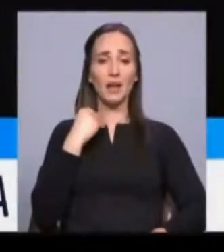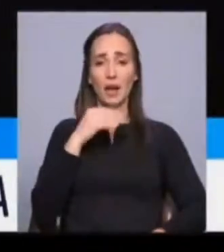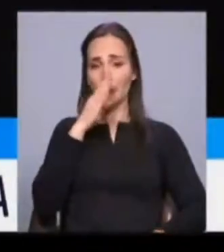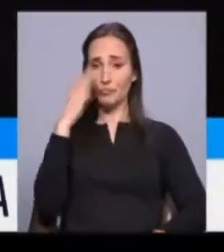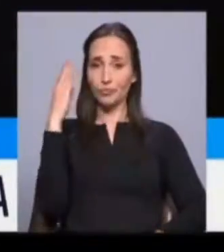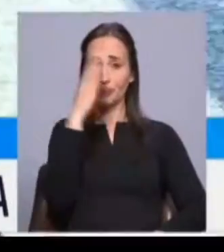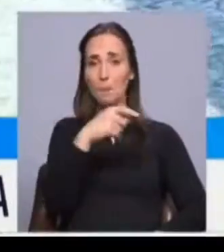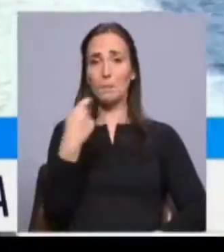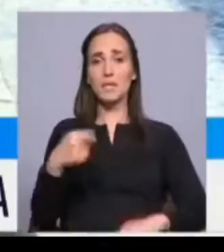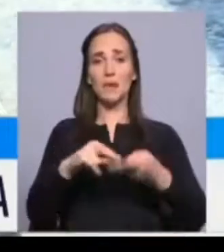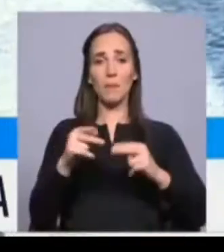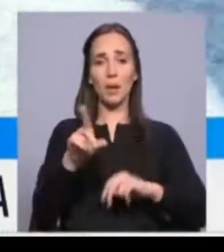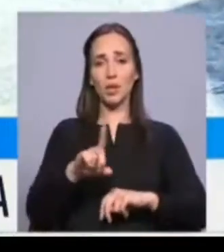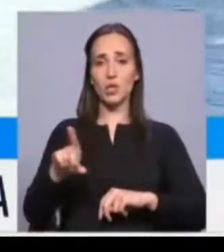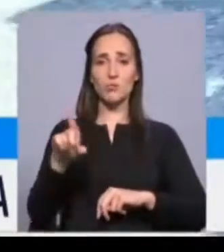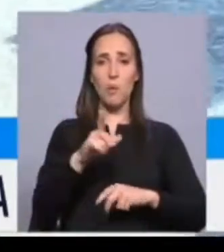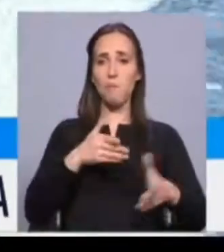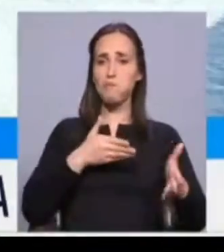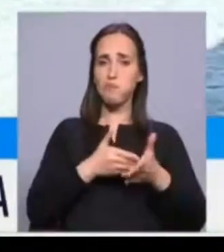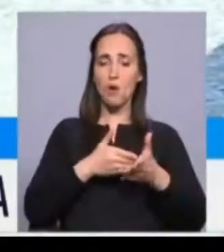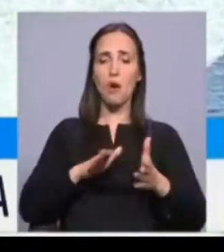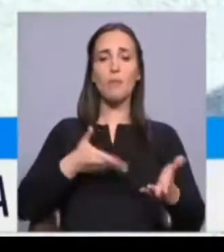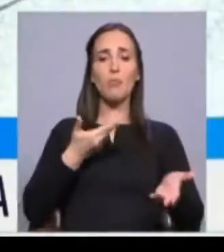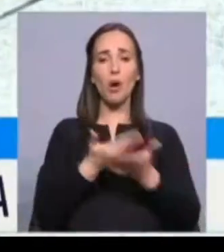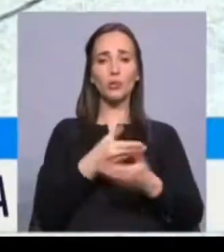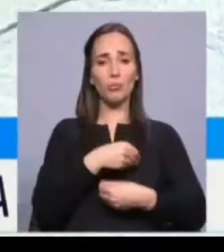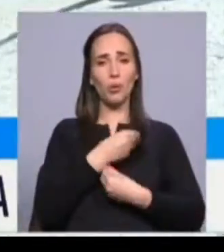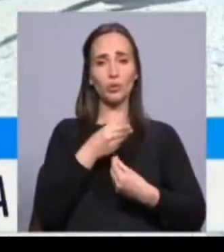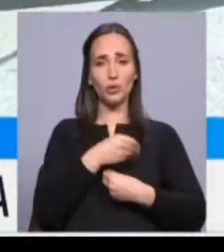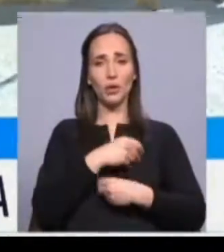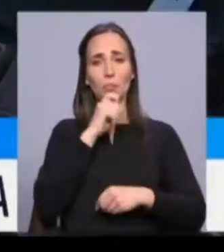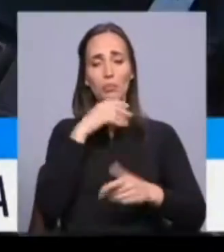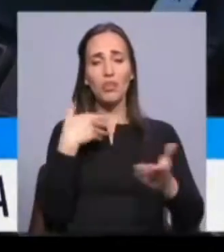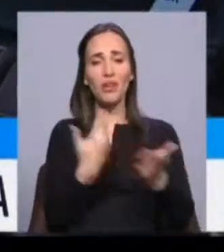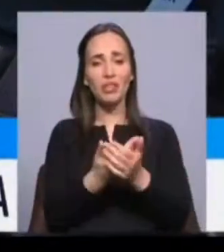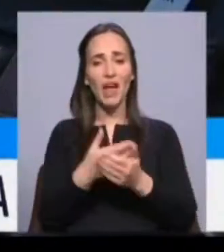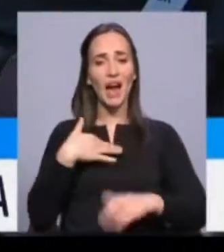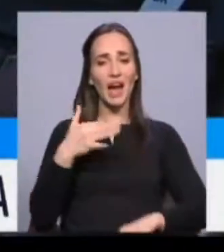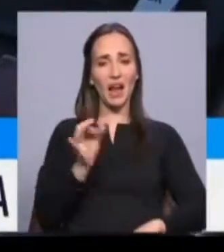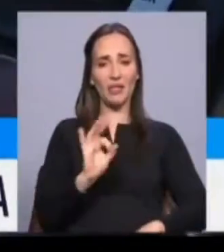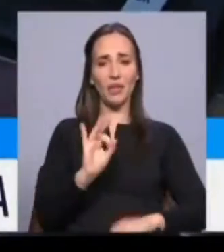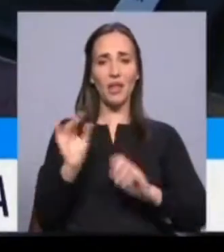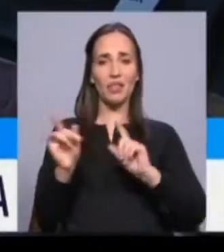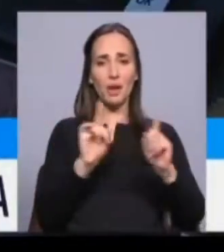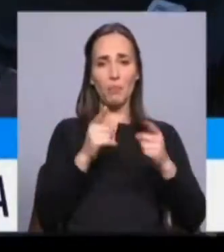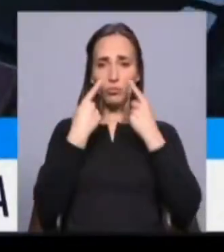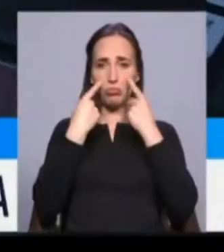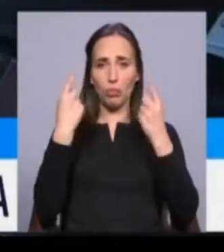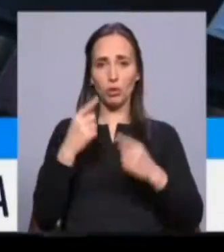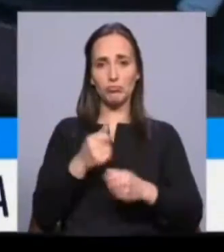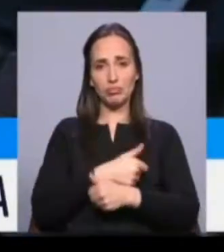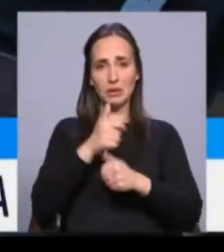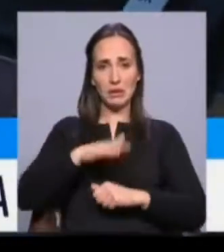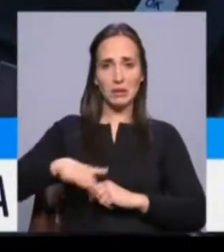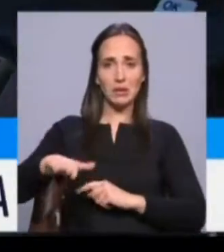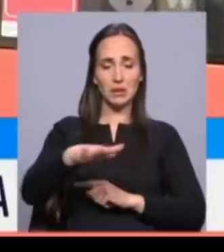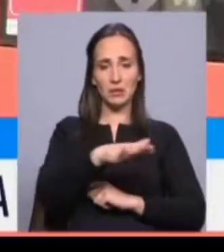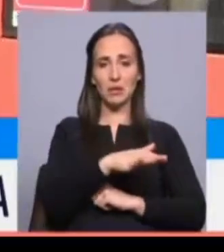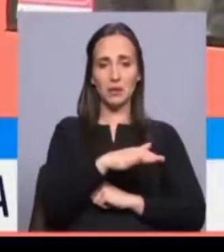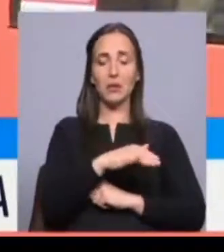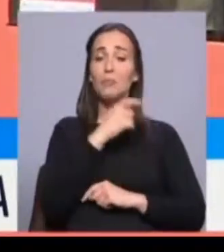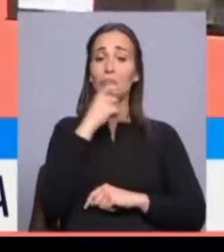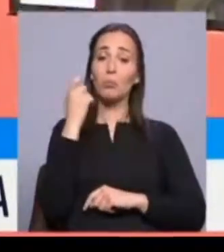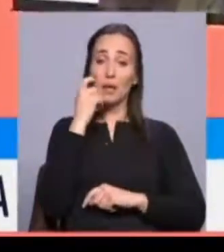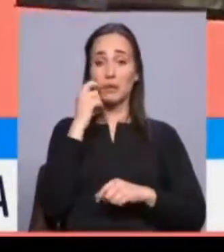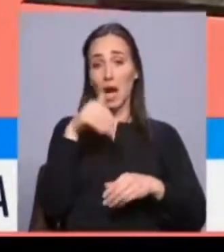Carlos Moedas de bloquear a proposta do Bloco para tornar gratuitos os transportes públicos na cidade. Uma promessa